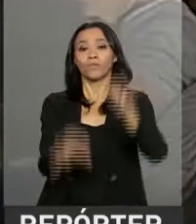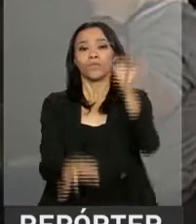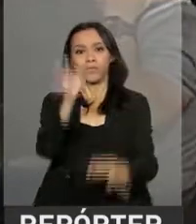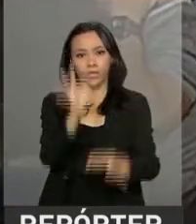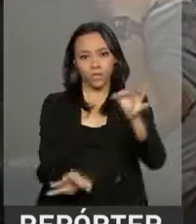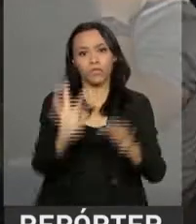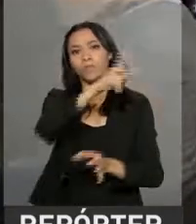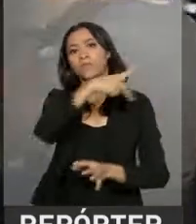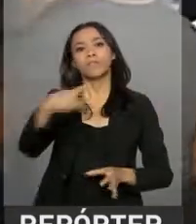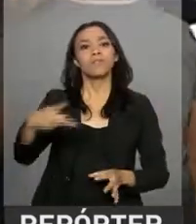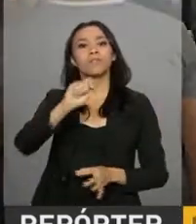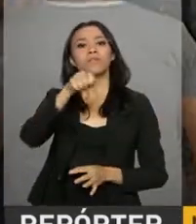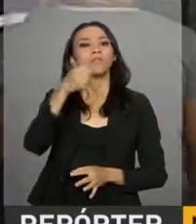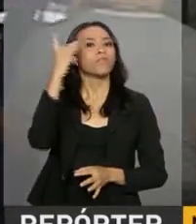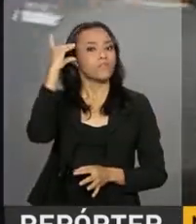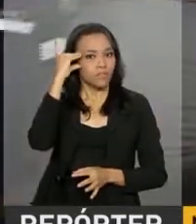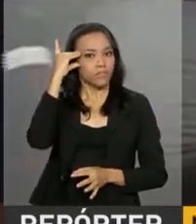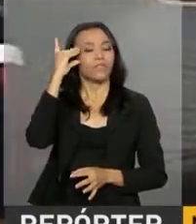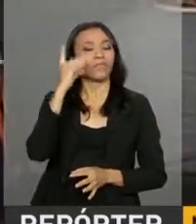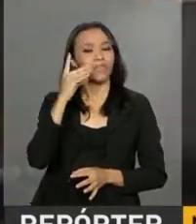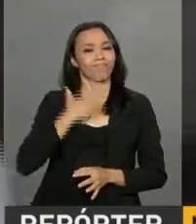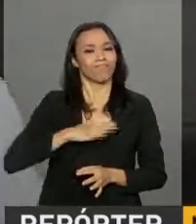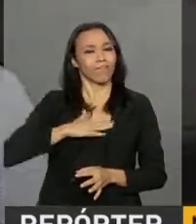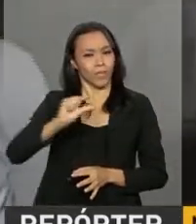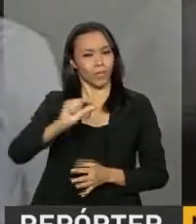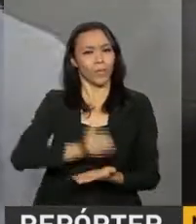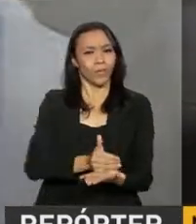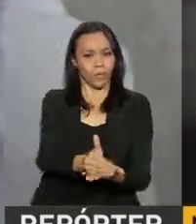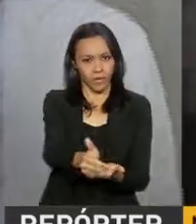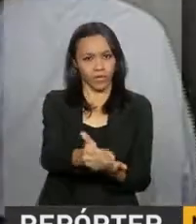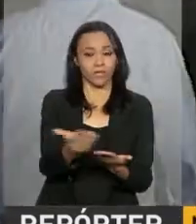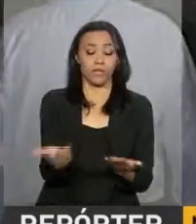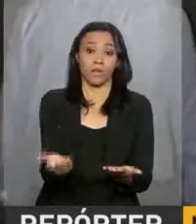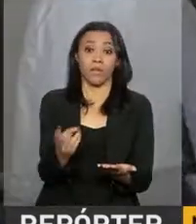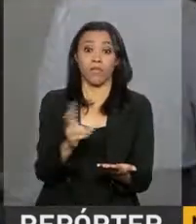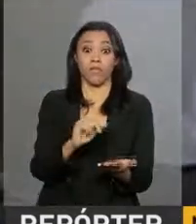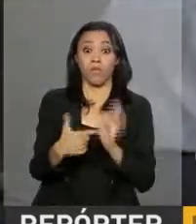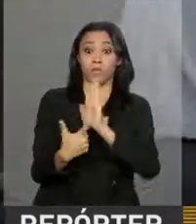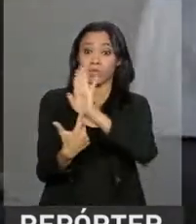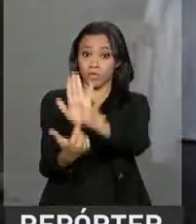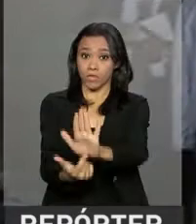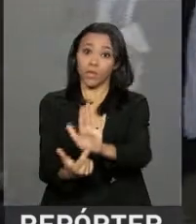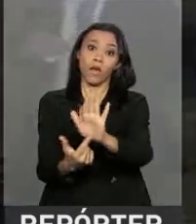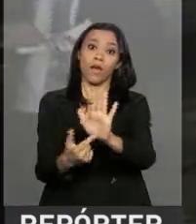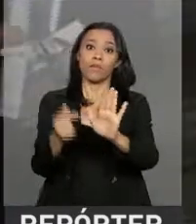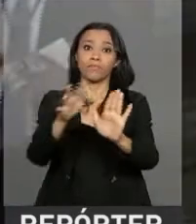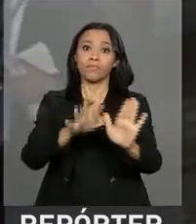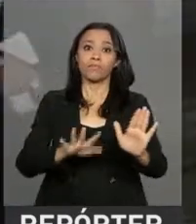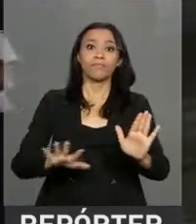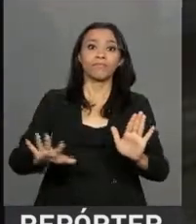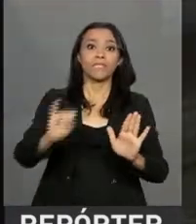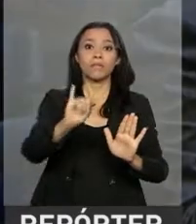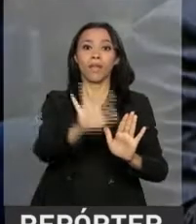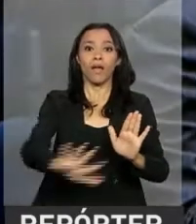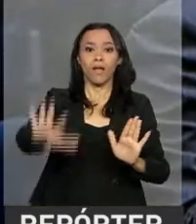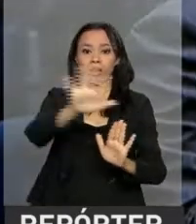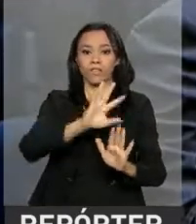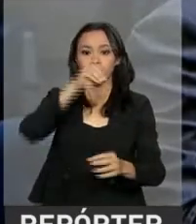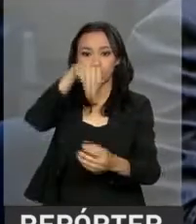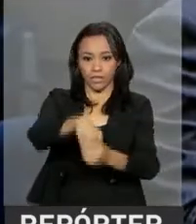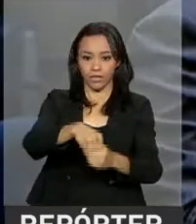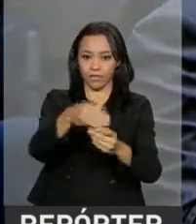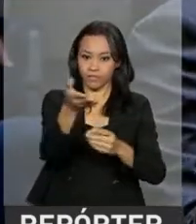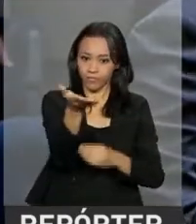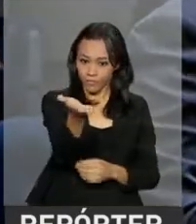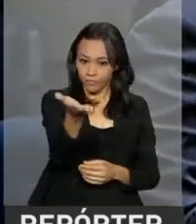presidente afastada de um chefe está prestes a ser iniciada nós vamos com imagens ao vivo do plenário do Senado para ver como